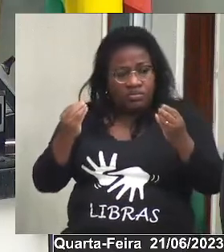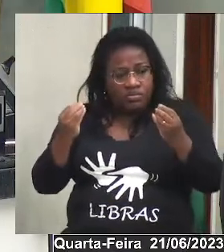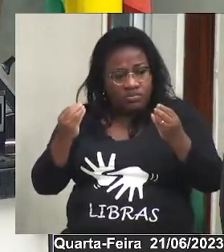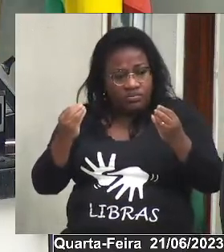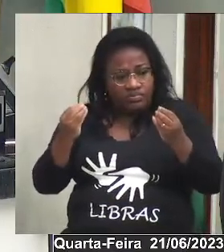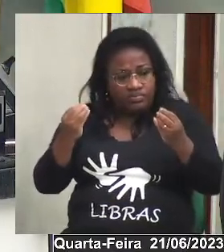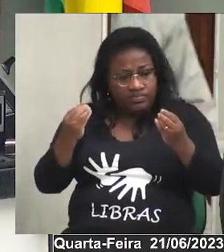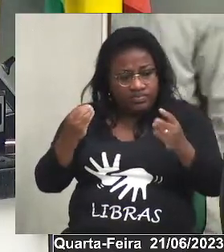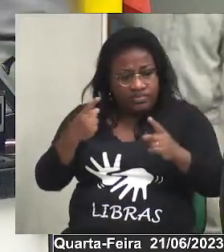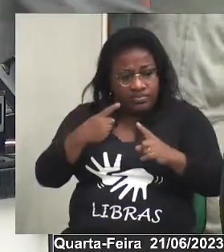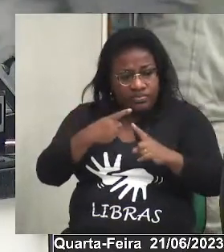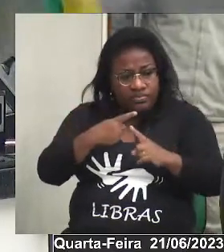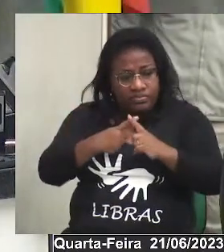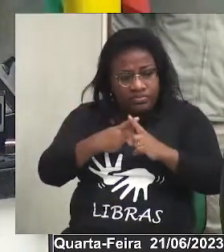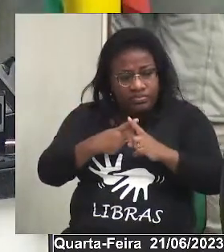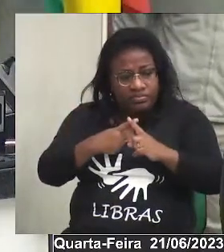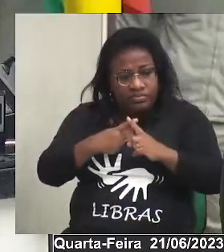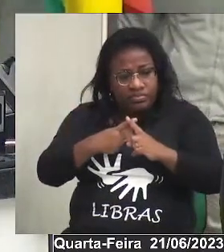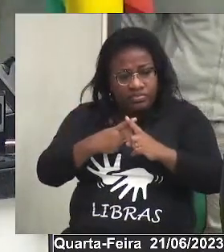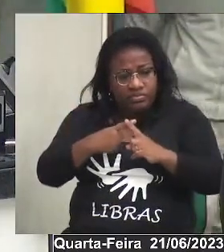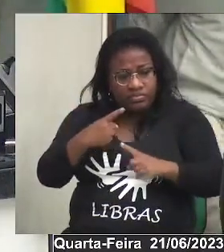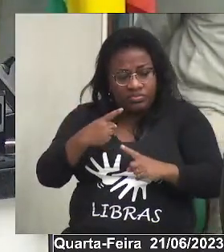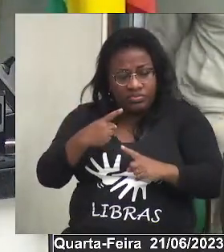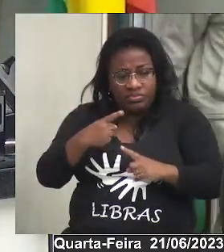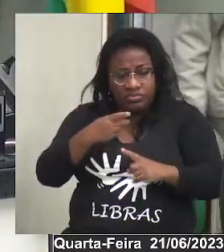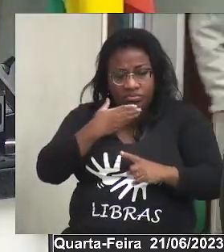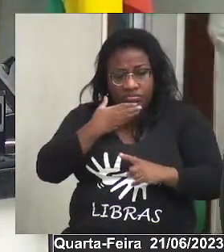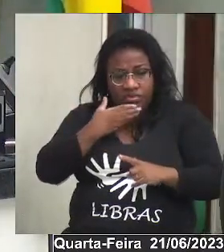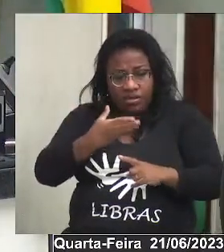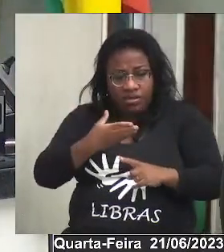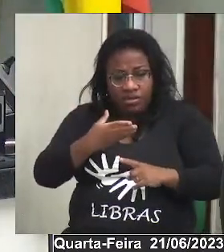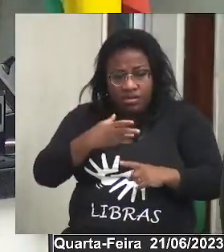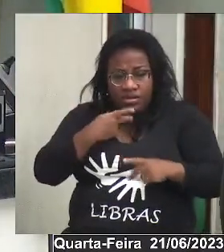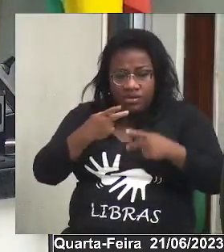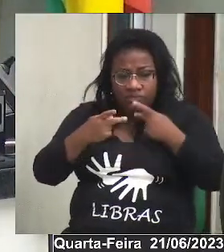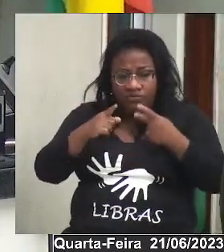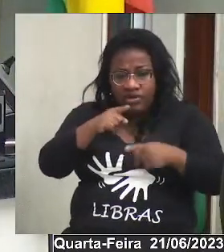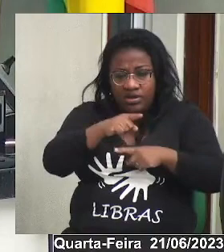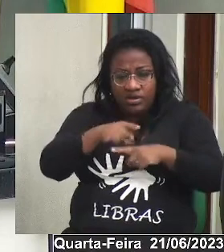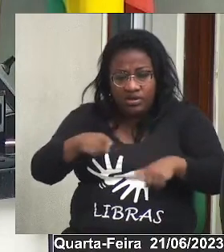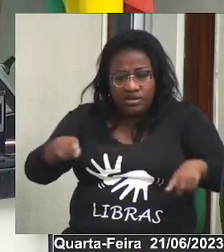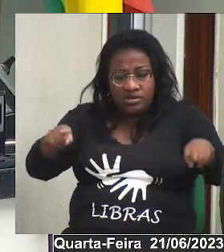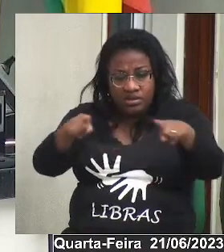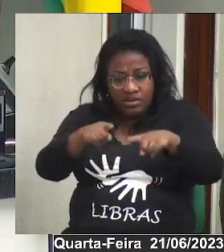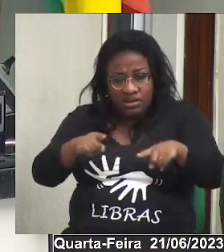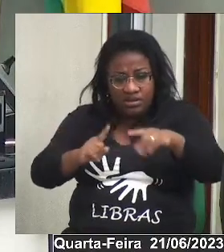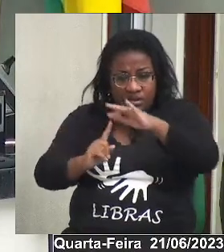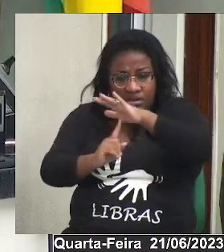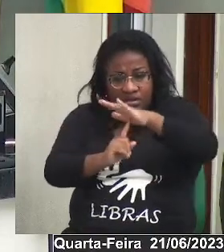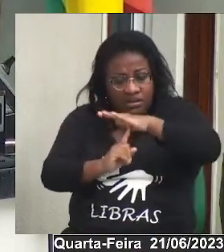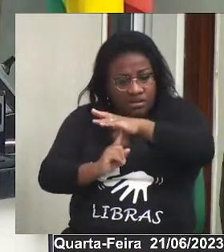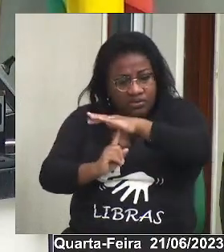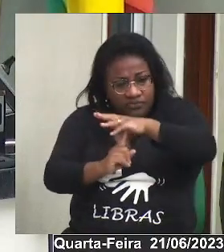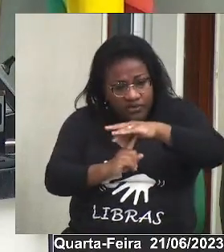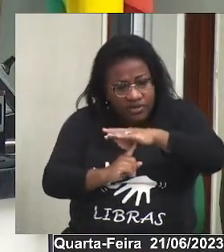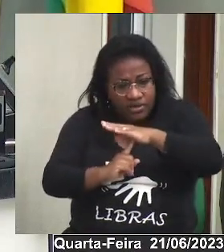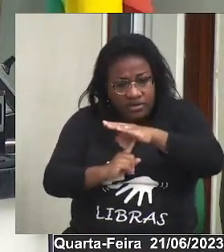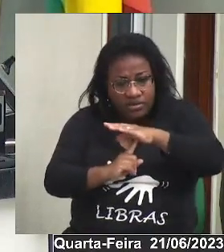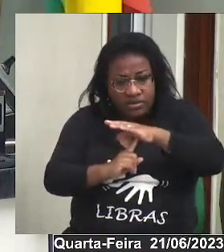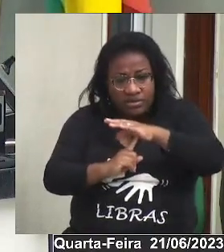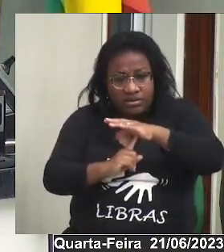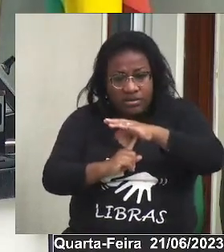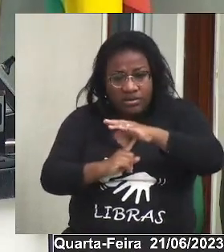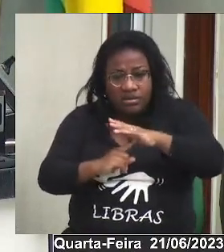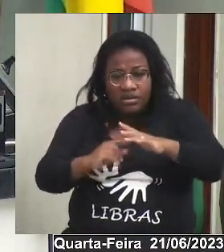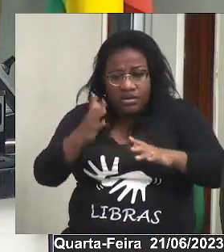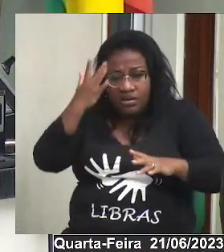vereador. Mais ainda eu fico indignado quando o senhor fala dos expositores. Eu vou ser bem sincero,